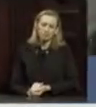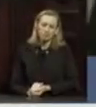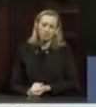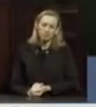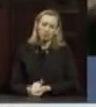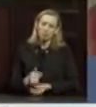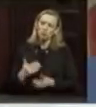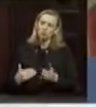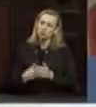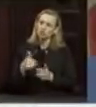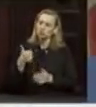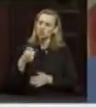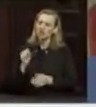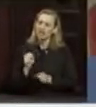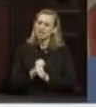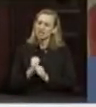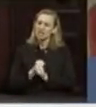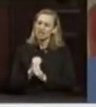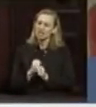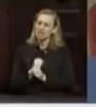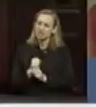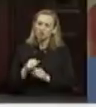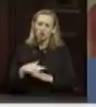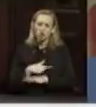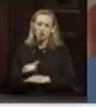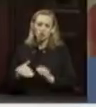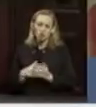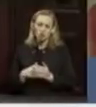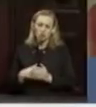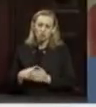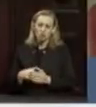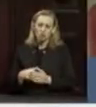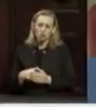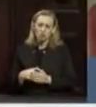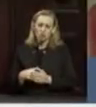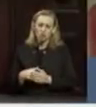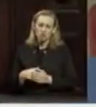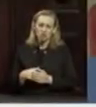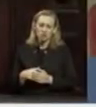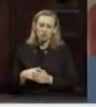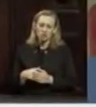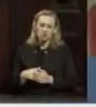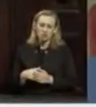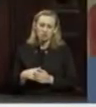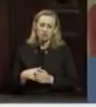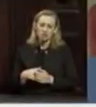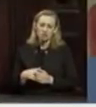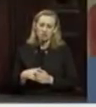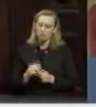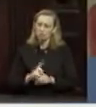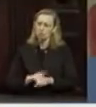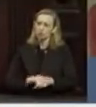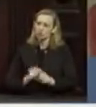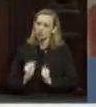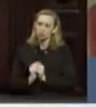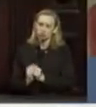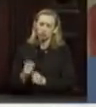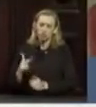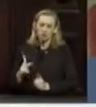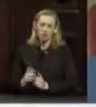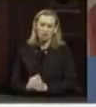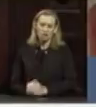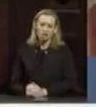10 anos da minha vida, todas as minhas festas foram organizadas por Marielle. Todas. É